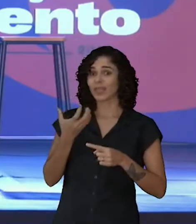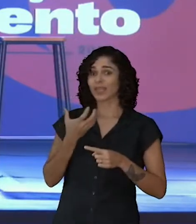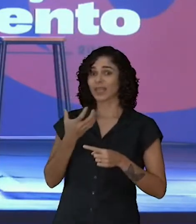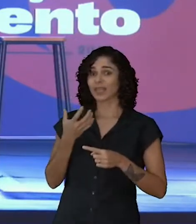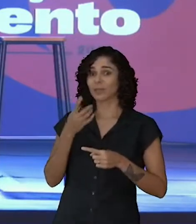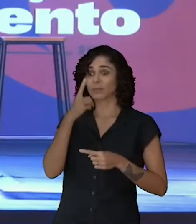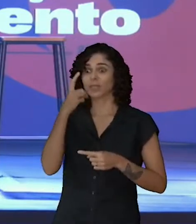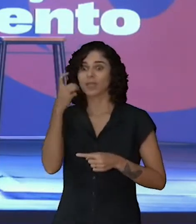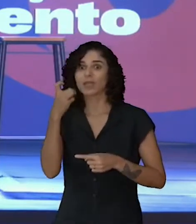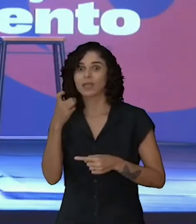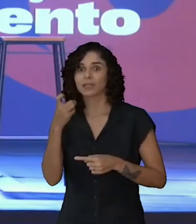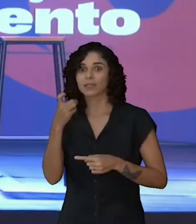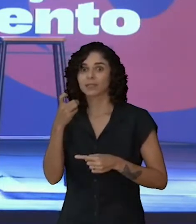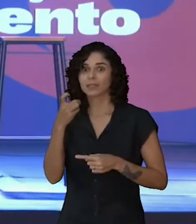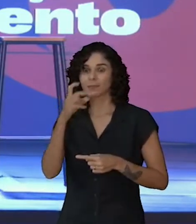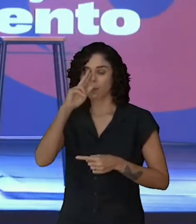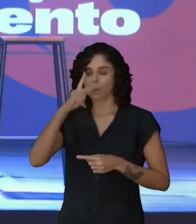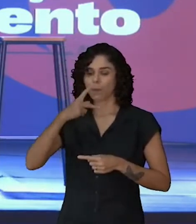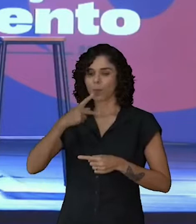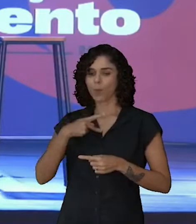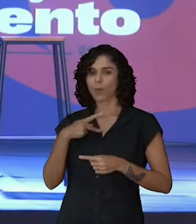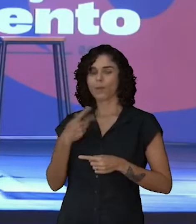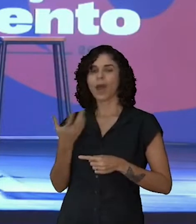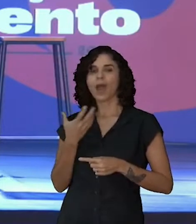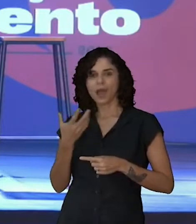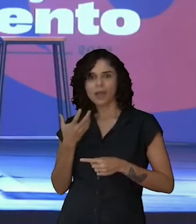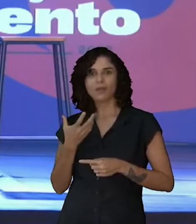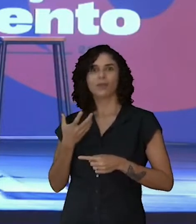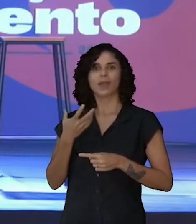em prosperidade, em crescimento.